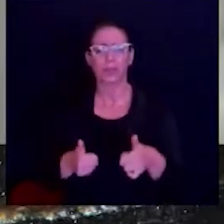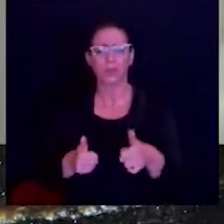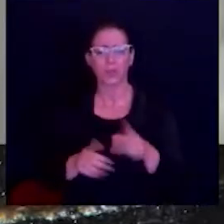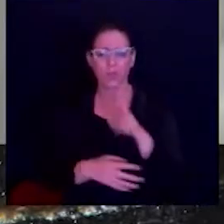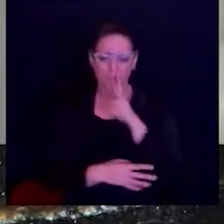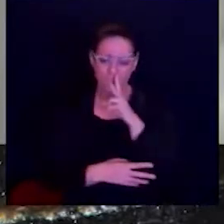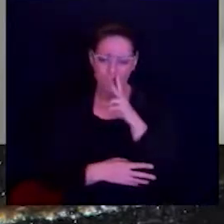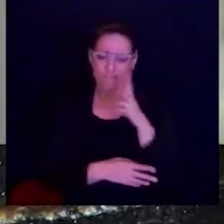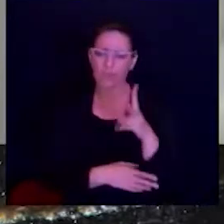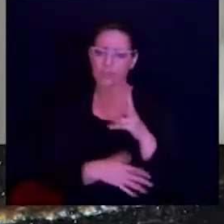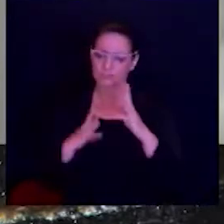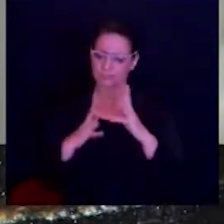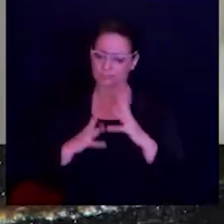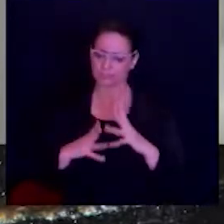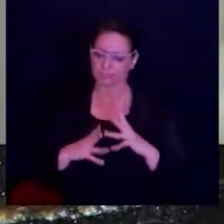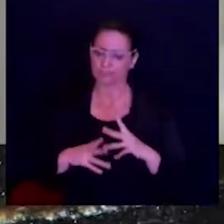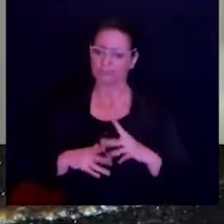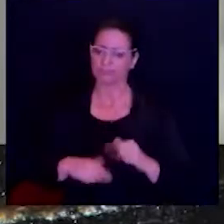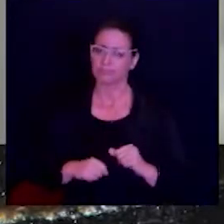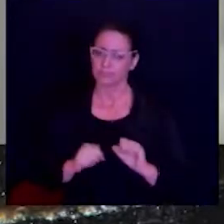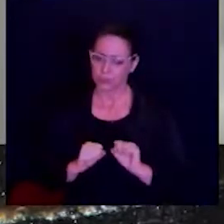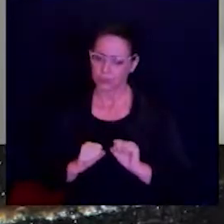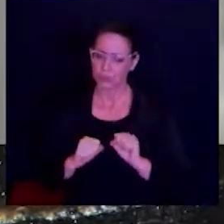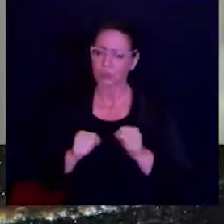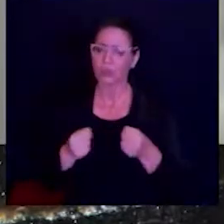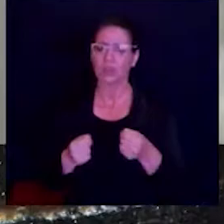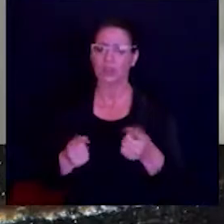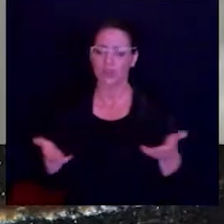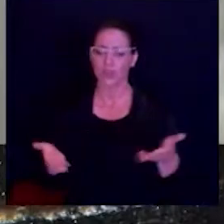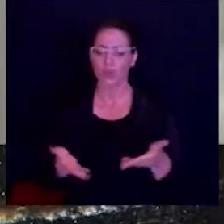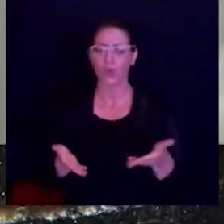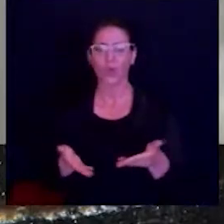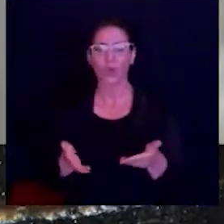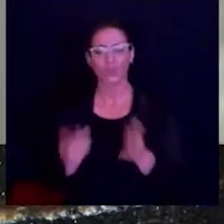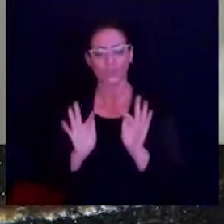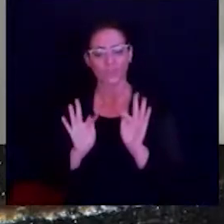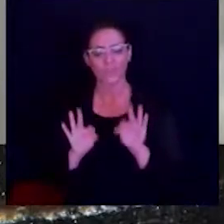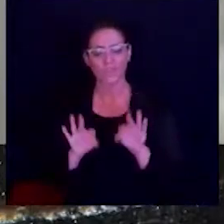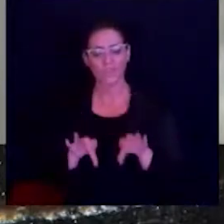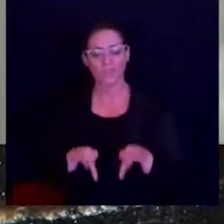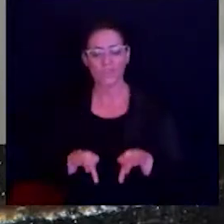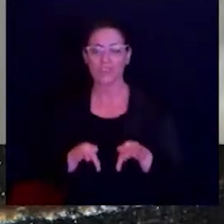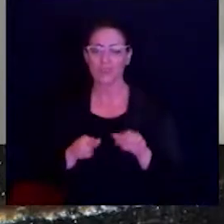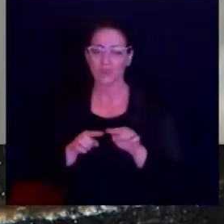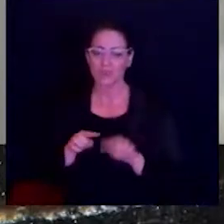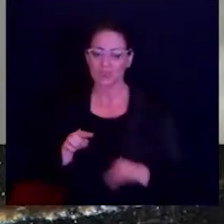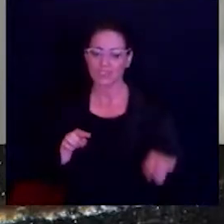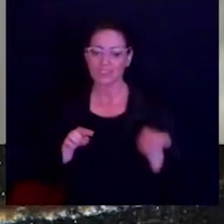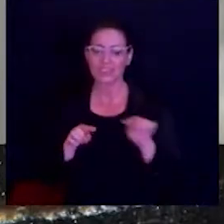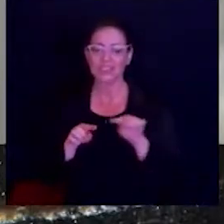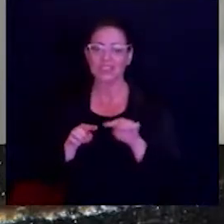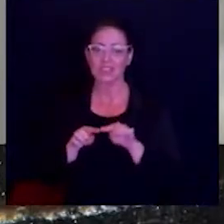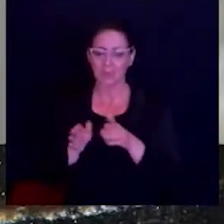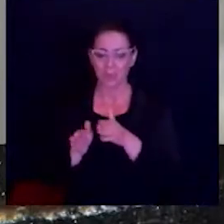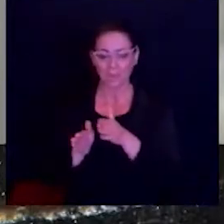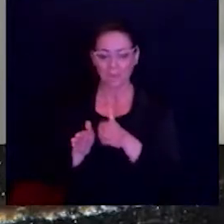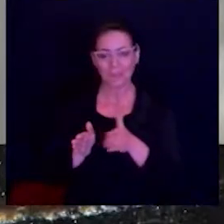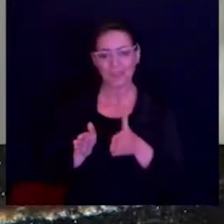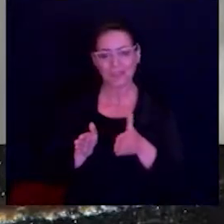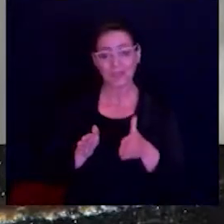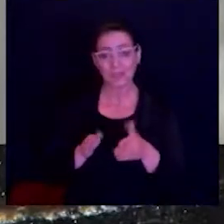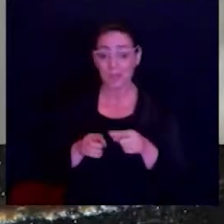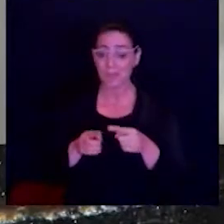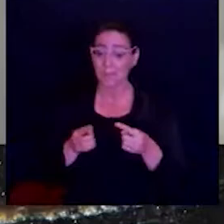determinação e honestidade. Hoje se encerra um grande passo nas nossas vidas, o término de um